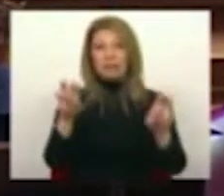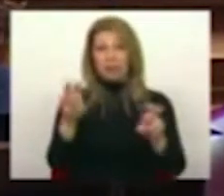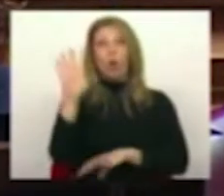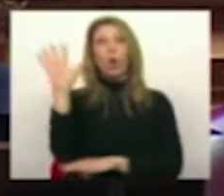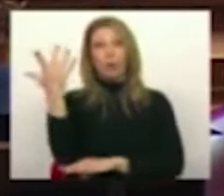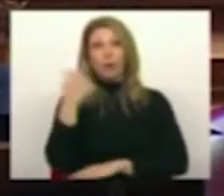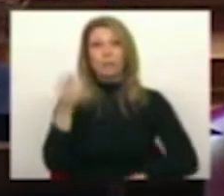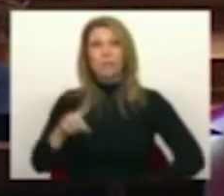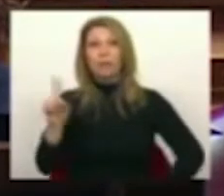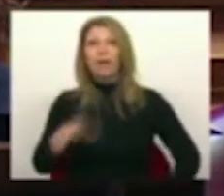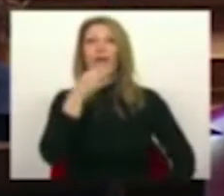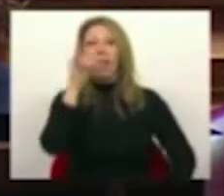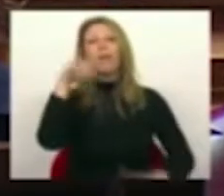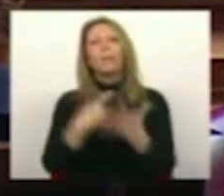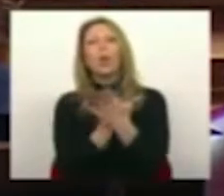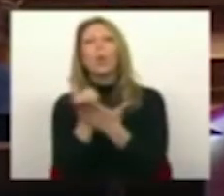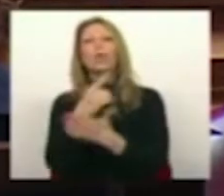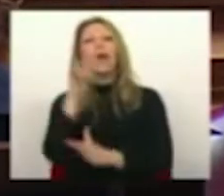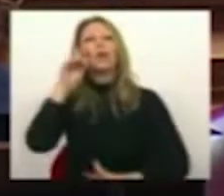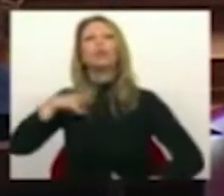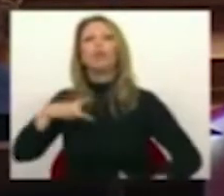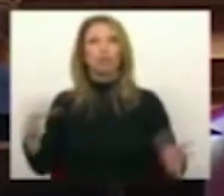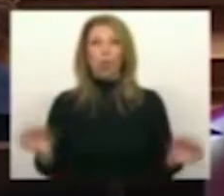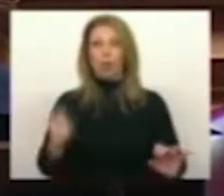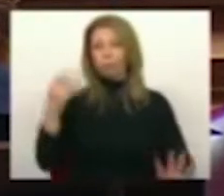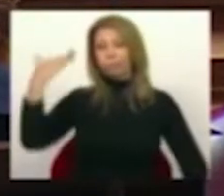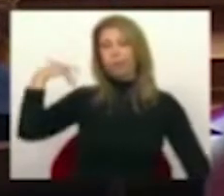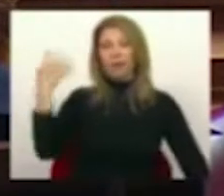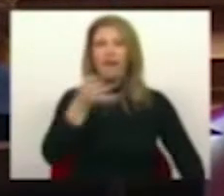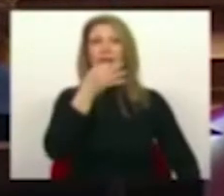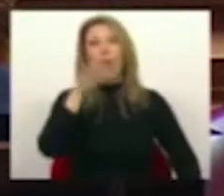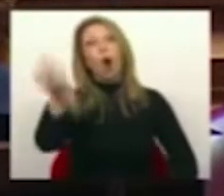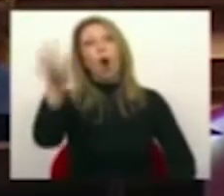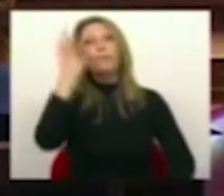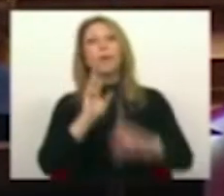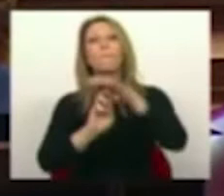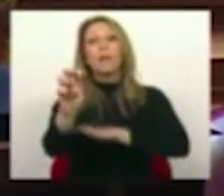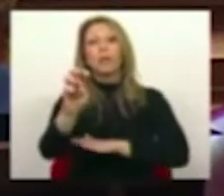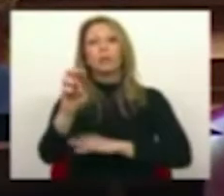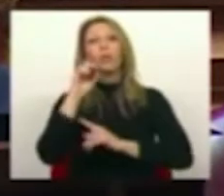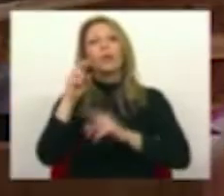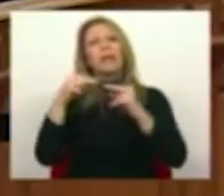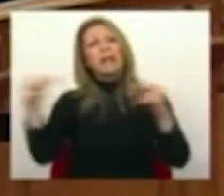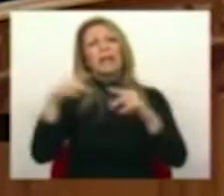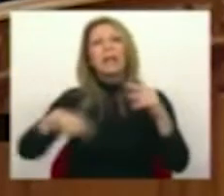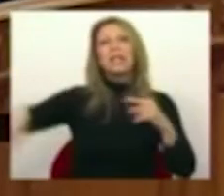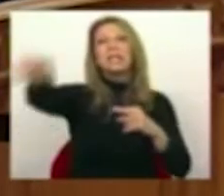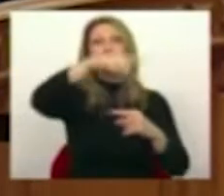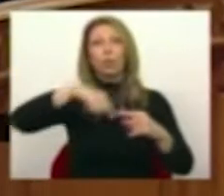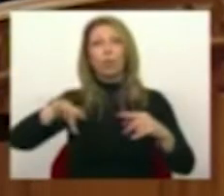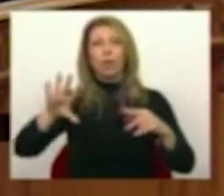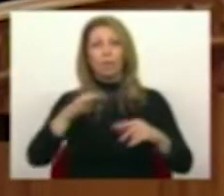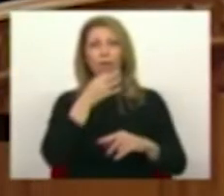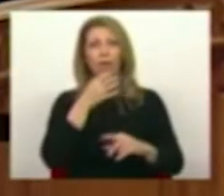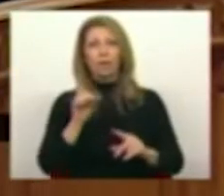roteiros turísticos. Ouvimos há pouco falar na opção da linha de metro circular, mas não temos falado em termos suficientes naquilo que é a opção de